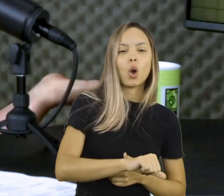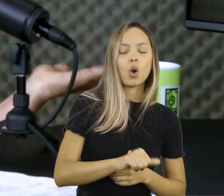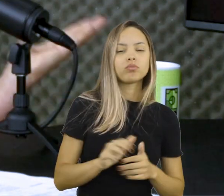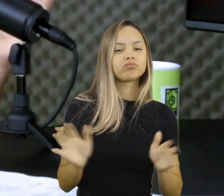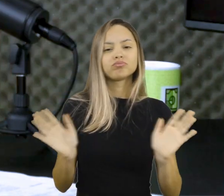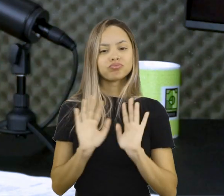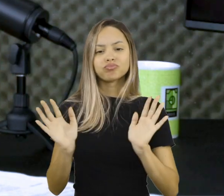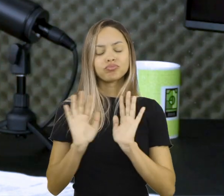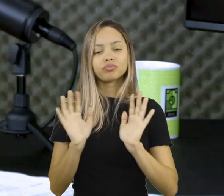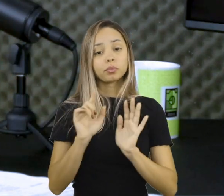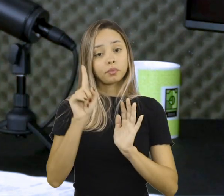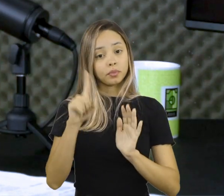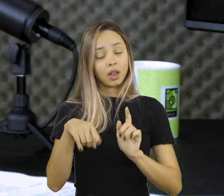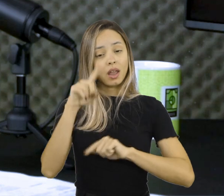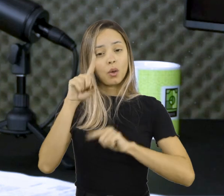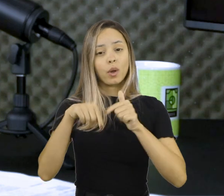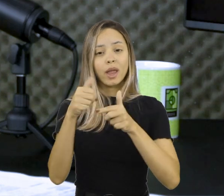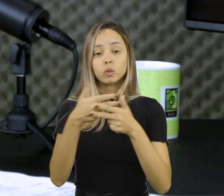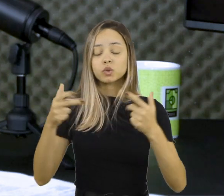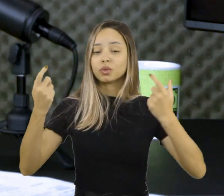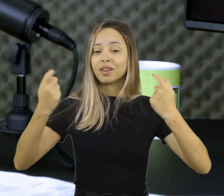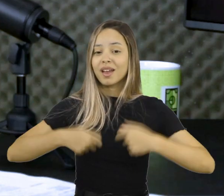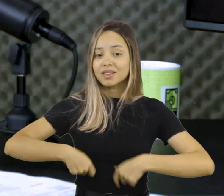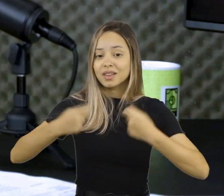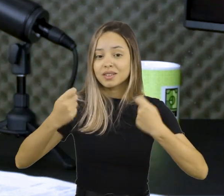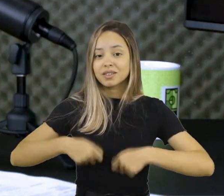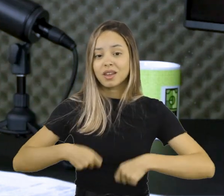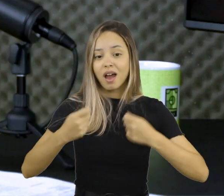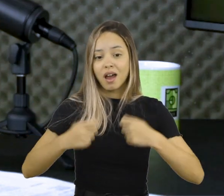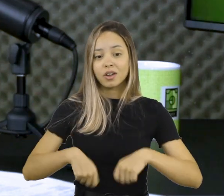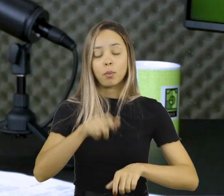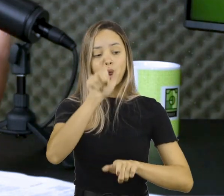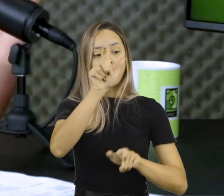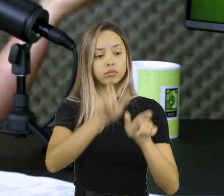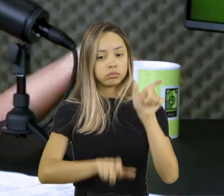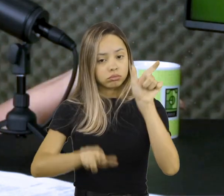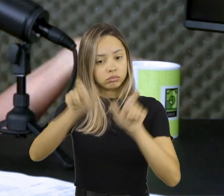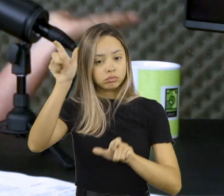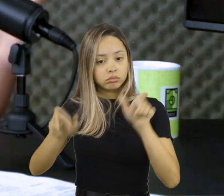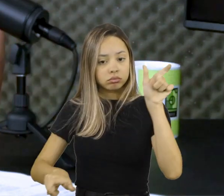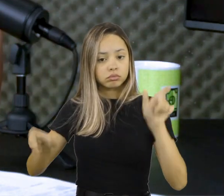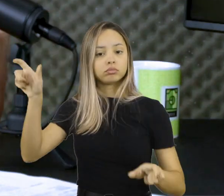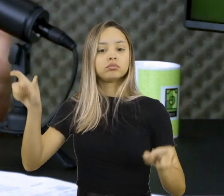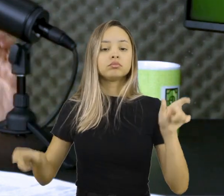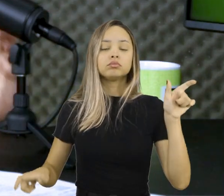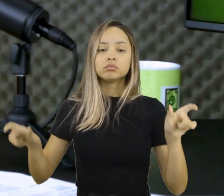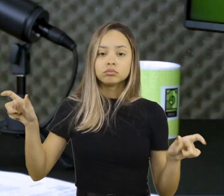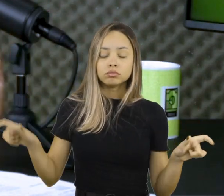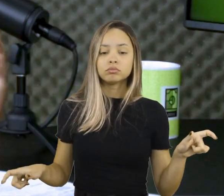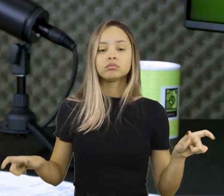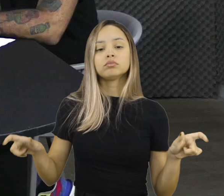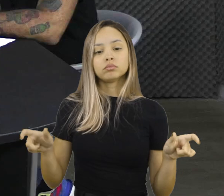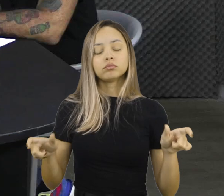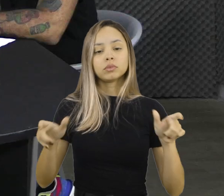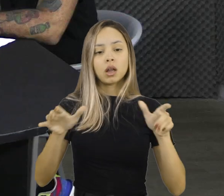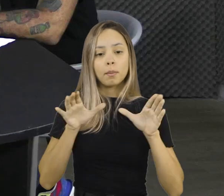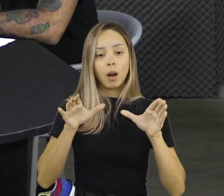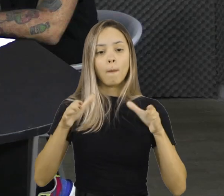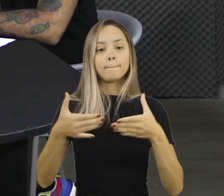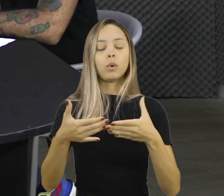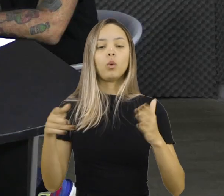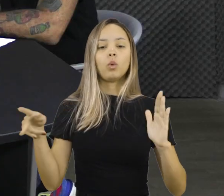ponta mas o recurso necessário para Nilma para Hugo pra Angélica para o público